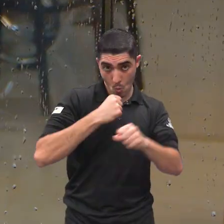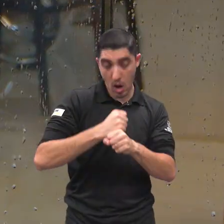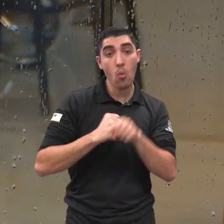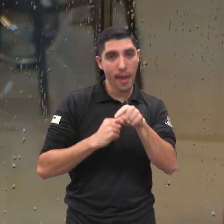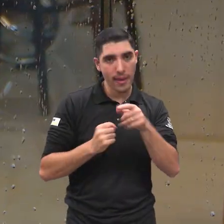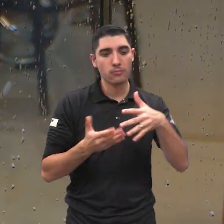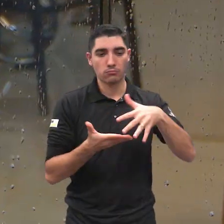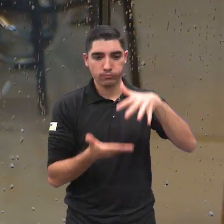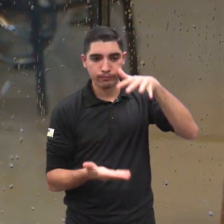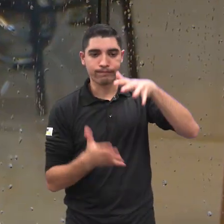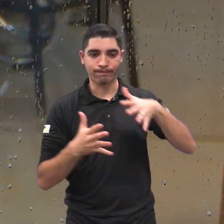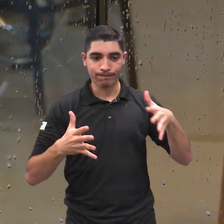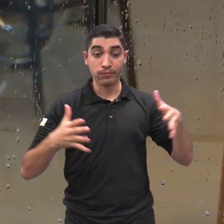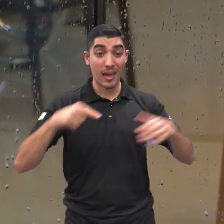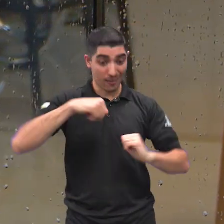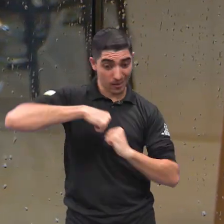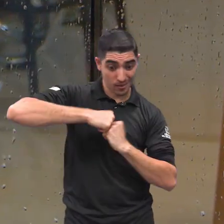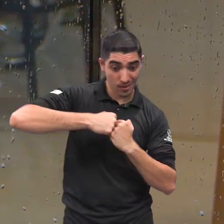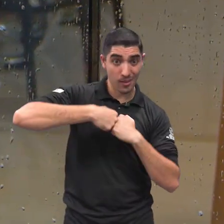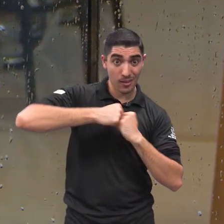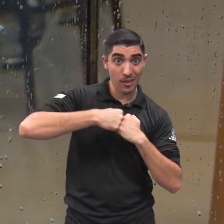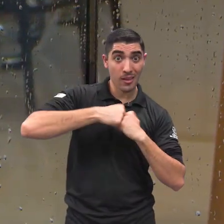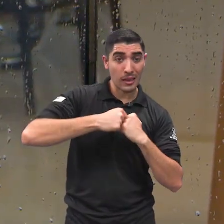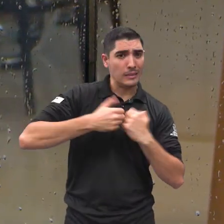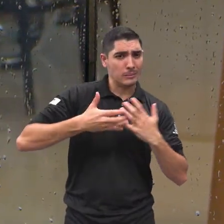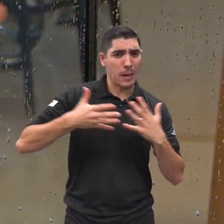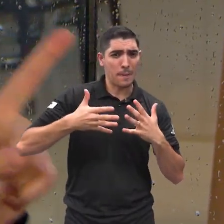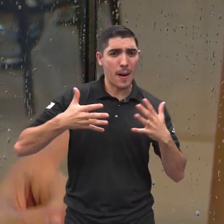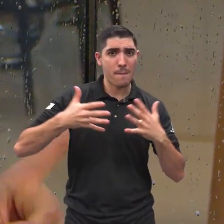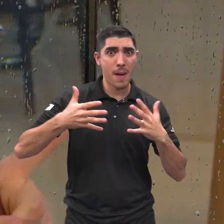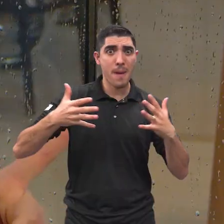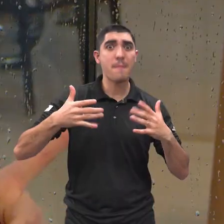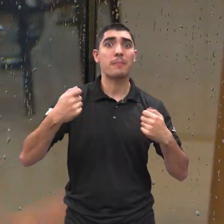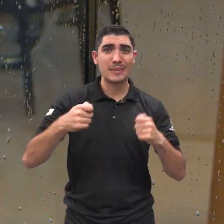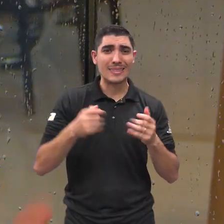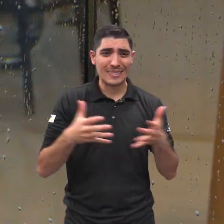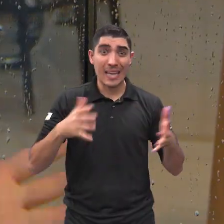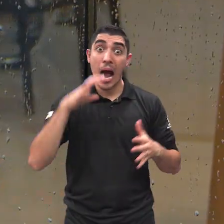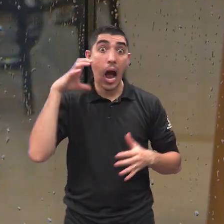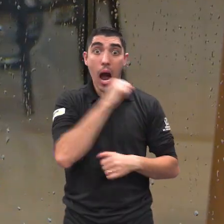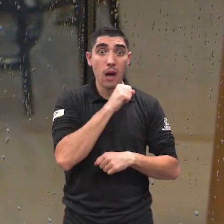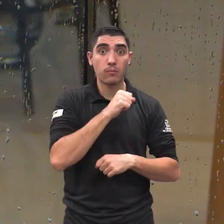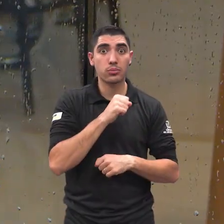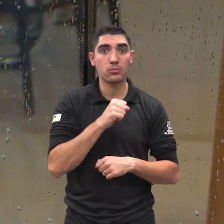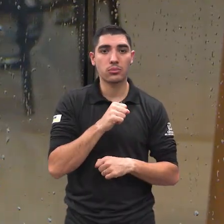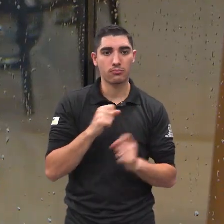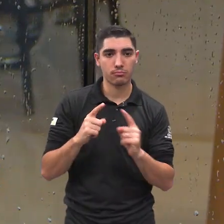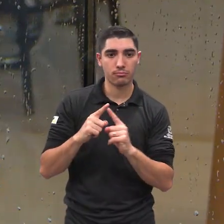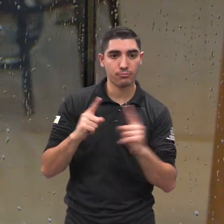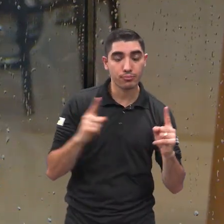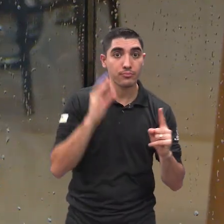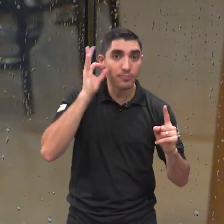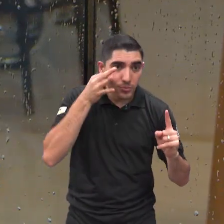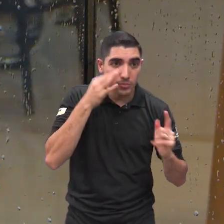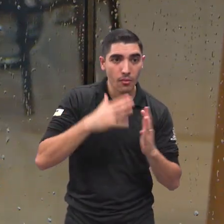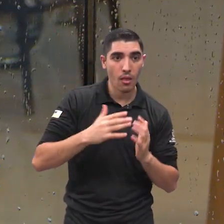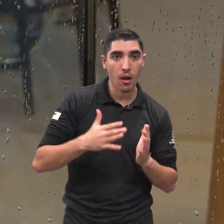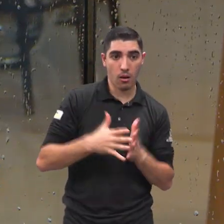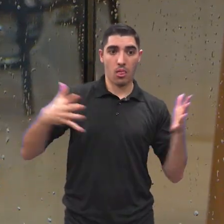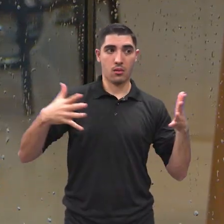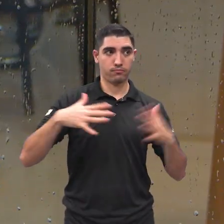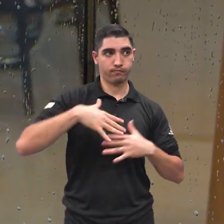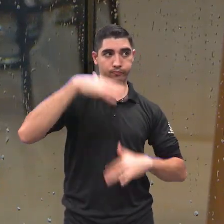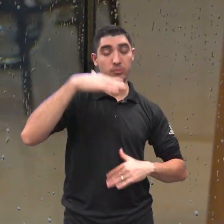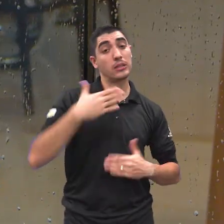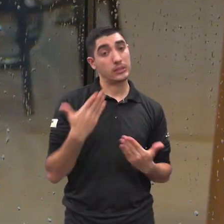Então você tem articulações aí que estão crescendo e estão tendo que suportar um peso exponencial muito rápido num período de tempo muito curto. Então